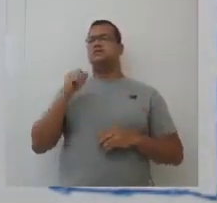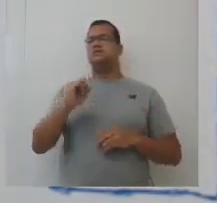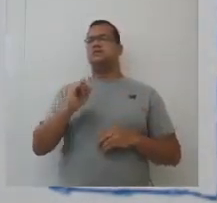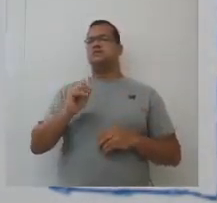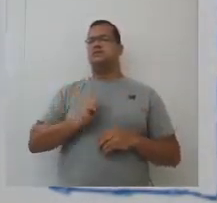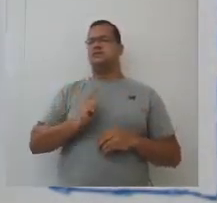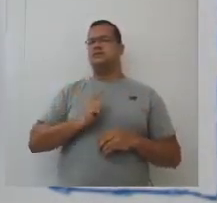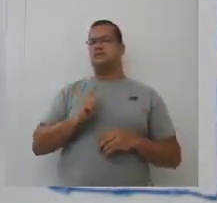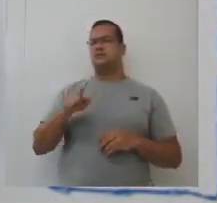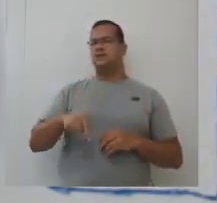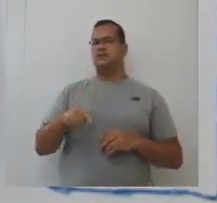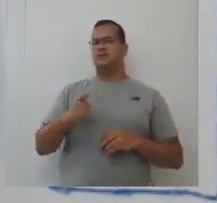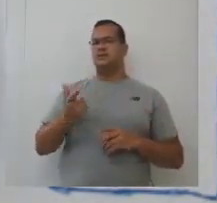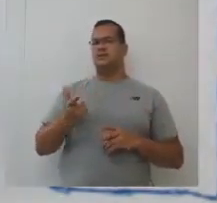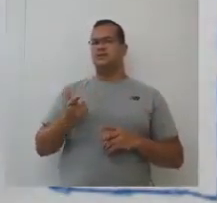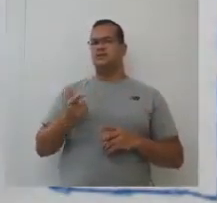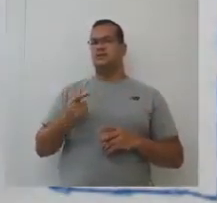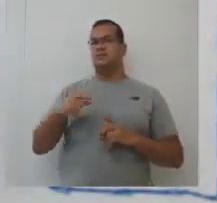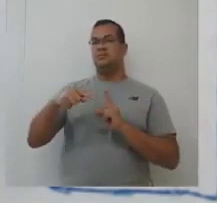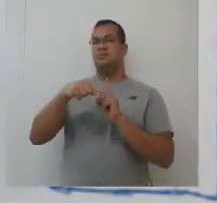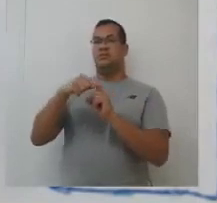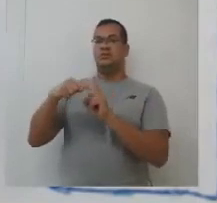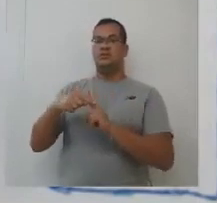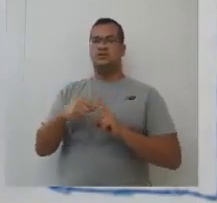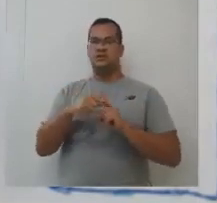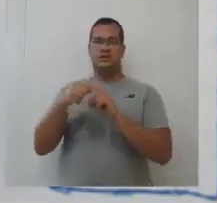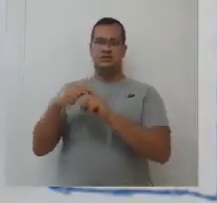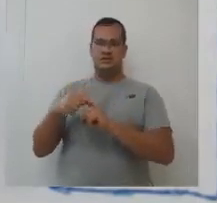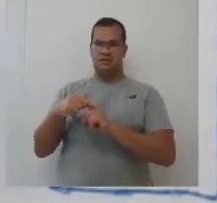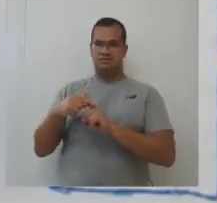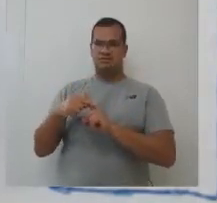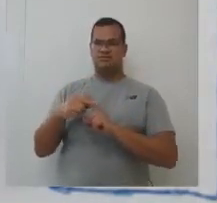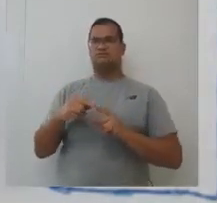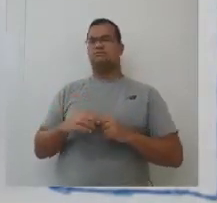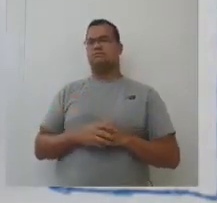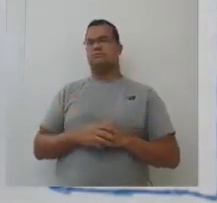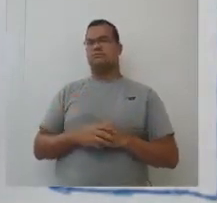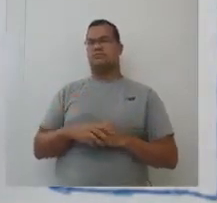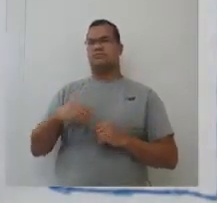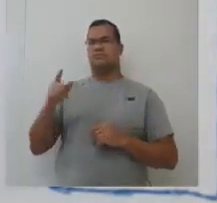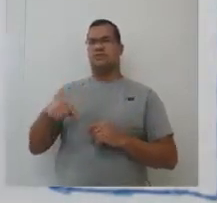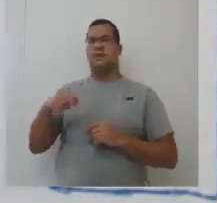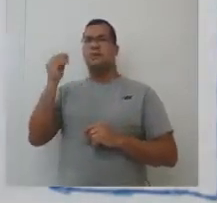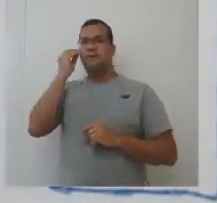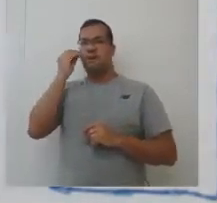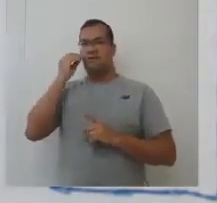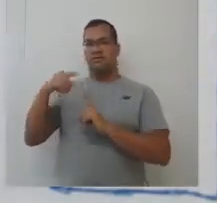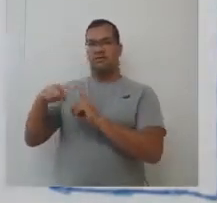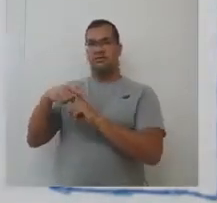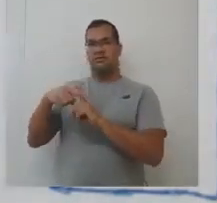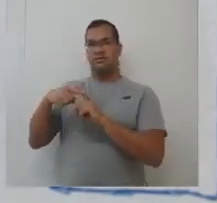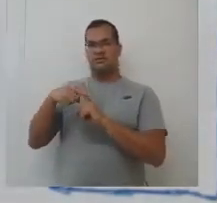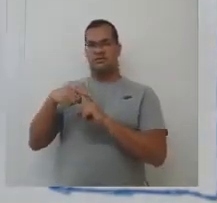colocasse, professor, uma carga positiva aqui, chamada carga de prova,